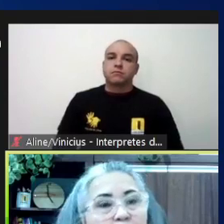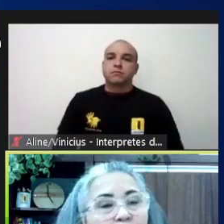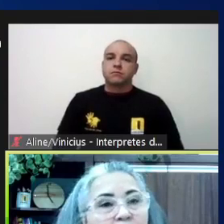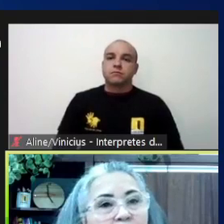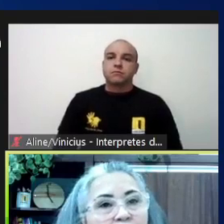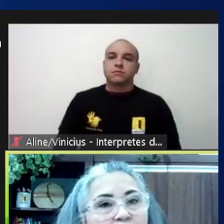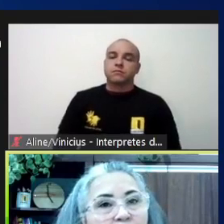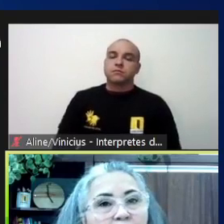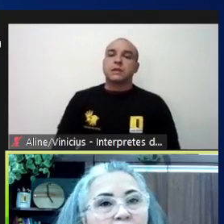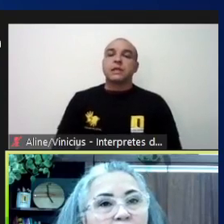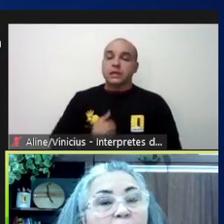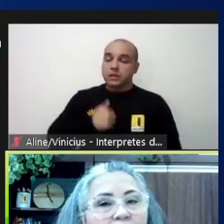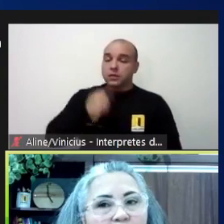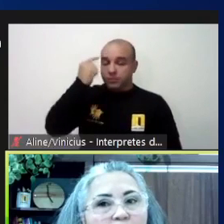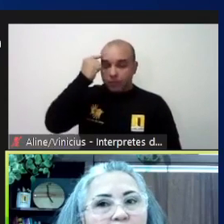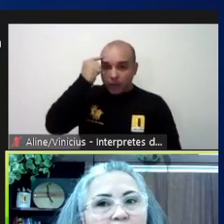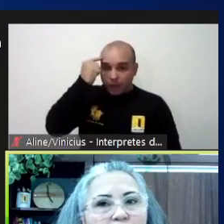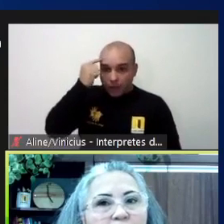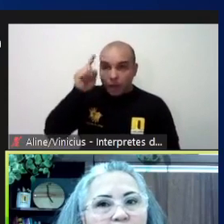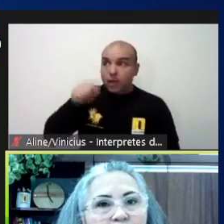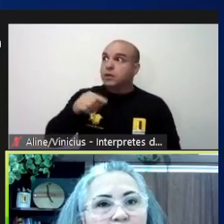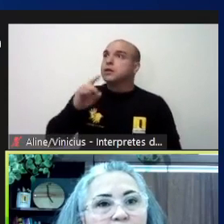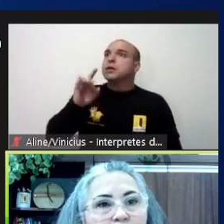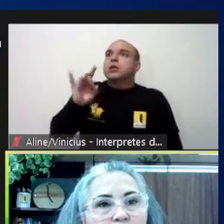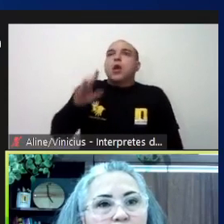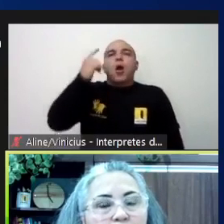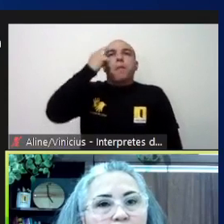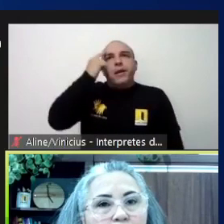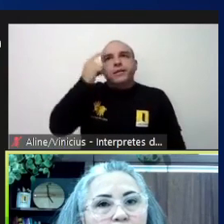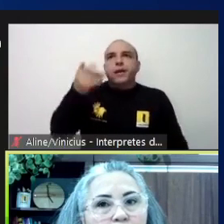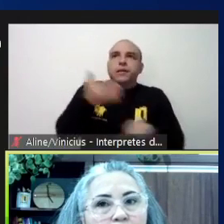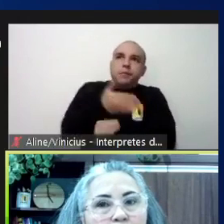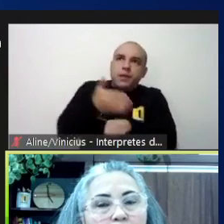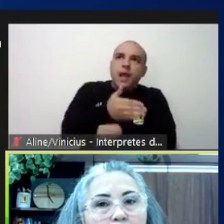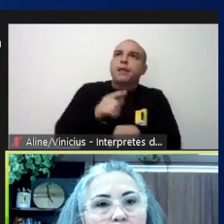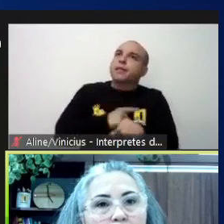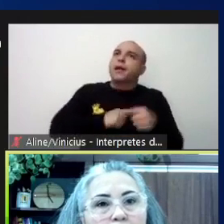é importante que a gente foque em novas alternativas